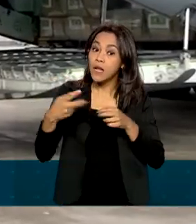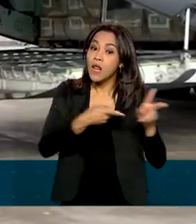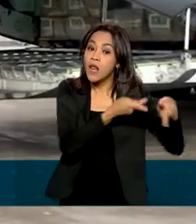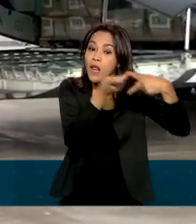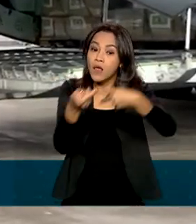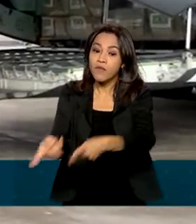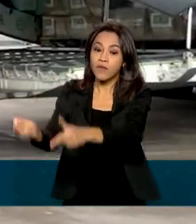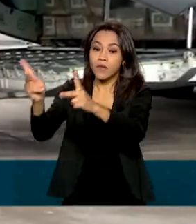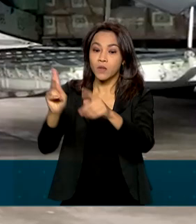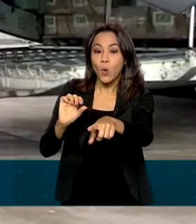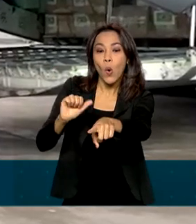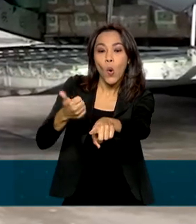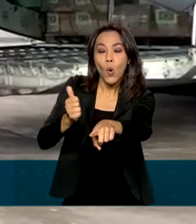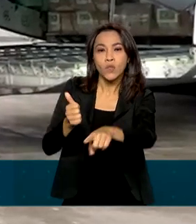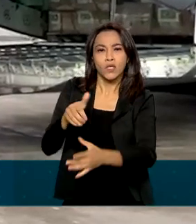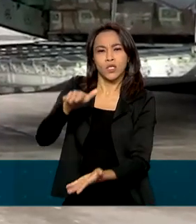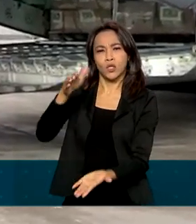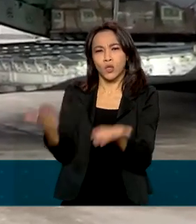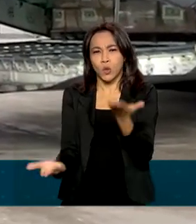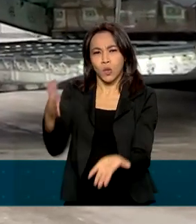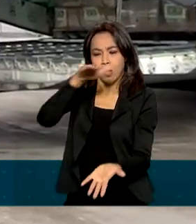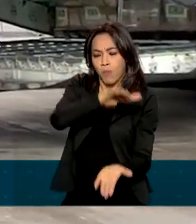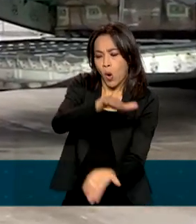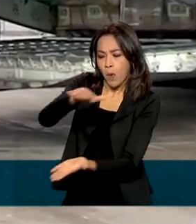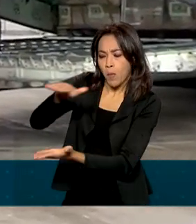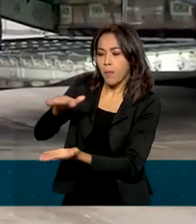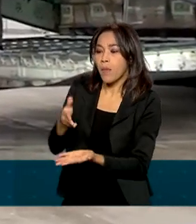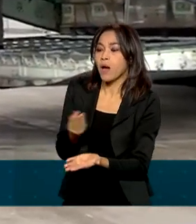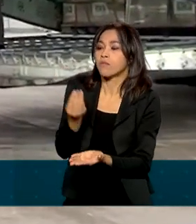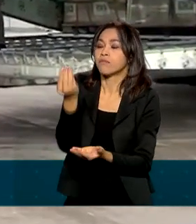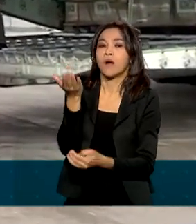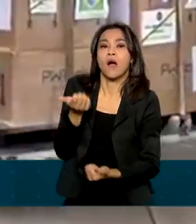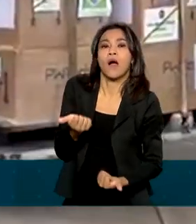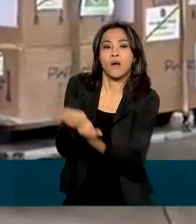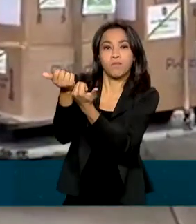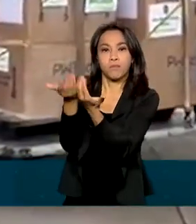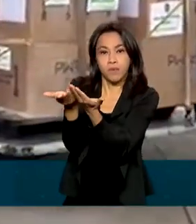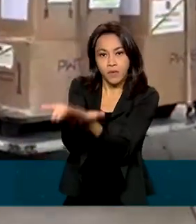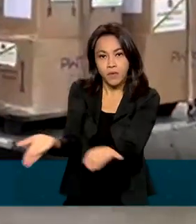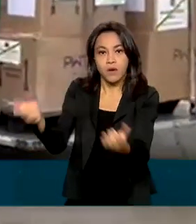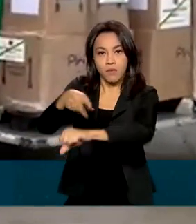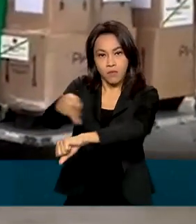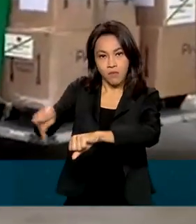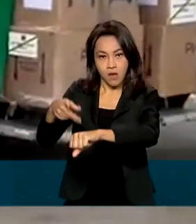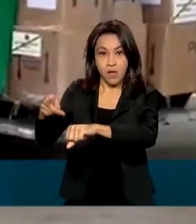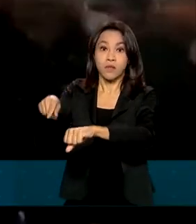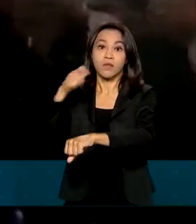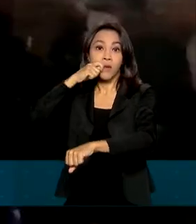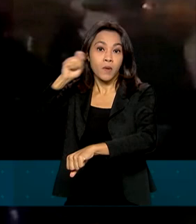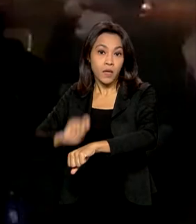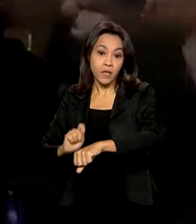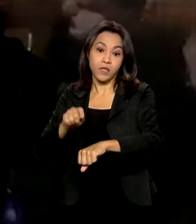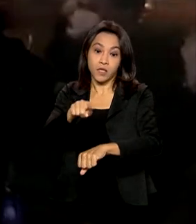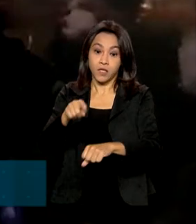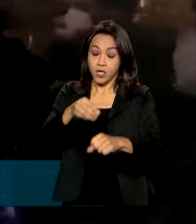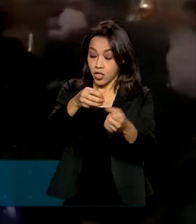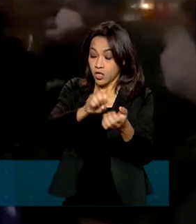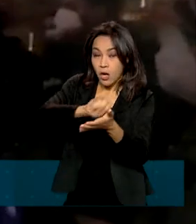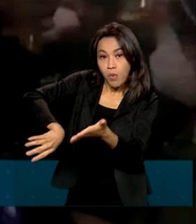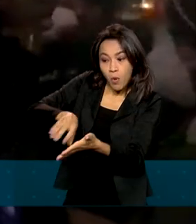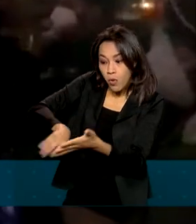11 toneladas de donativos para a ajuda humanitária à Ucrânia. Após descarregar o material, 68